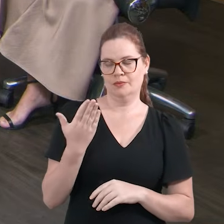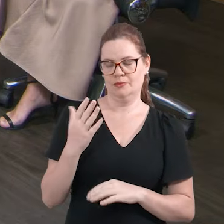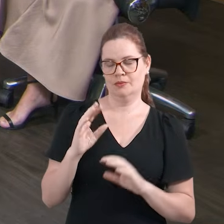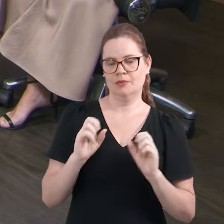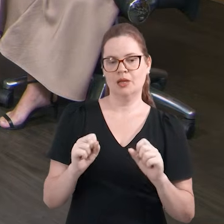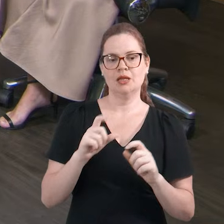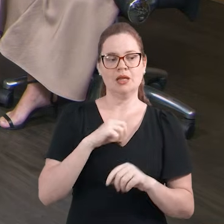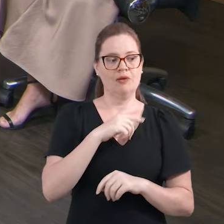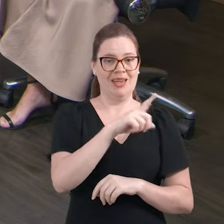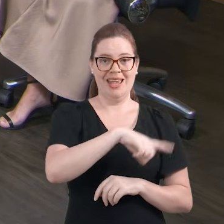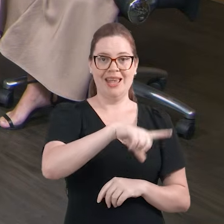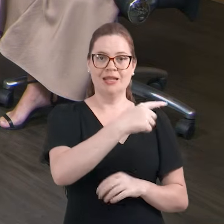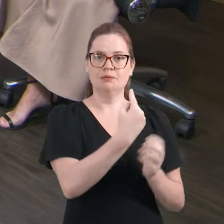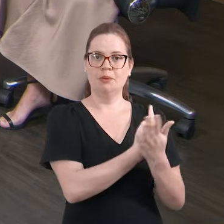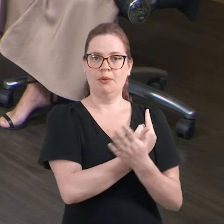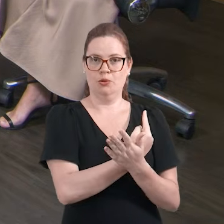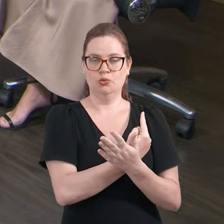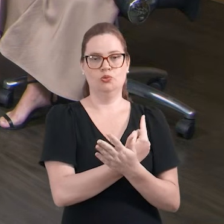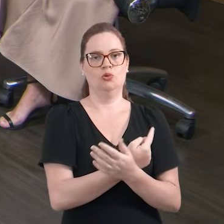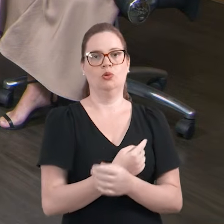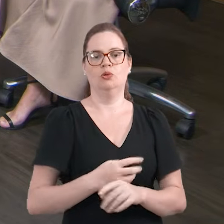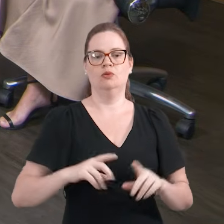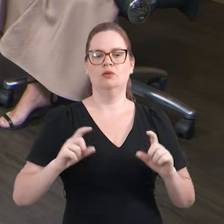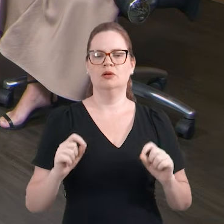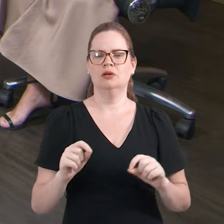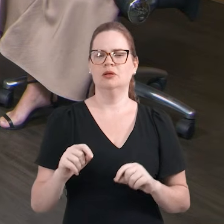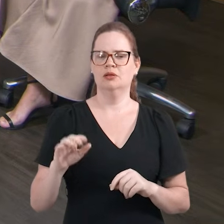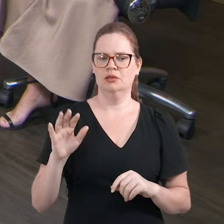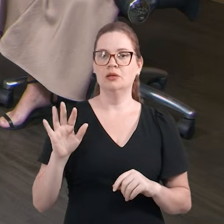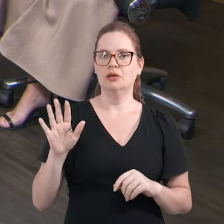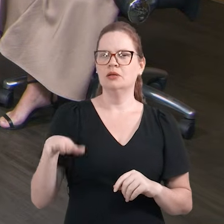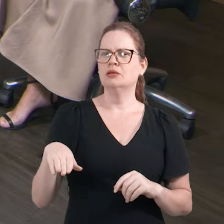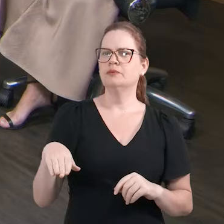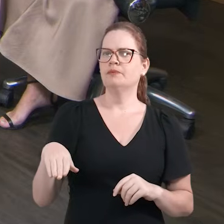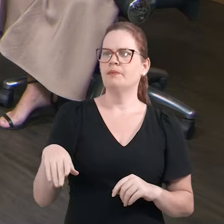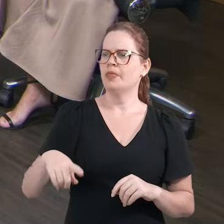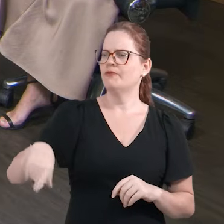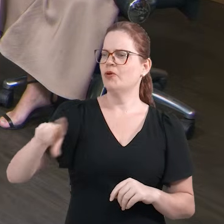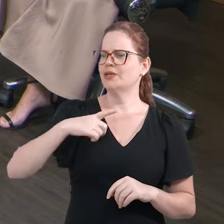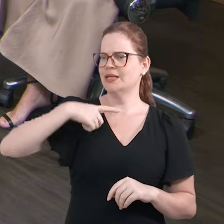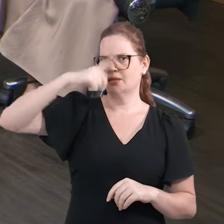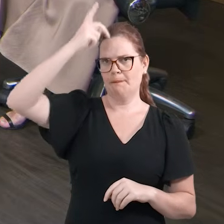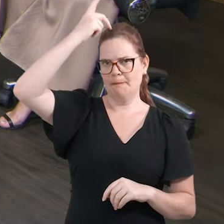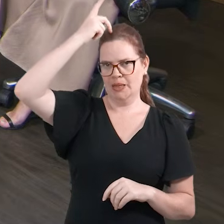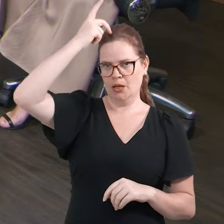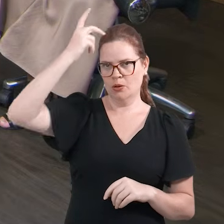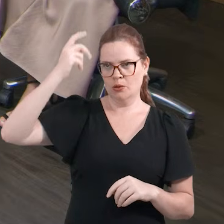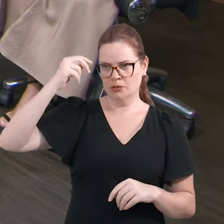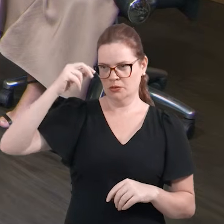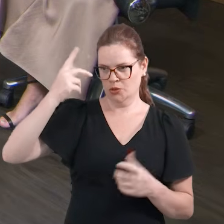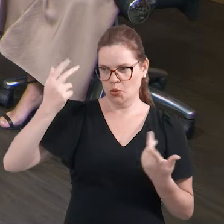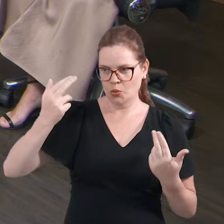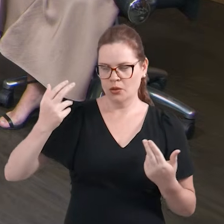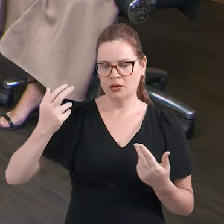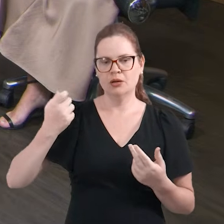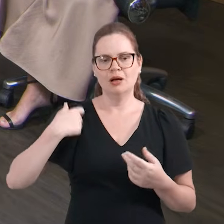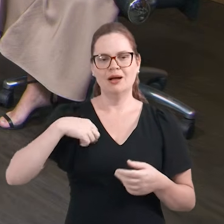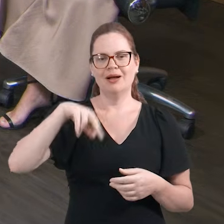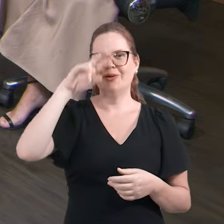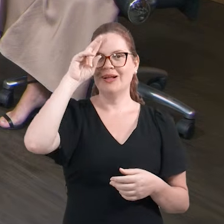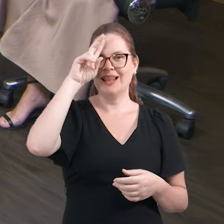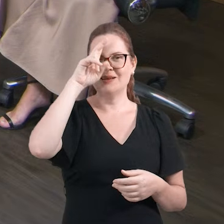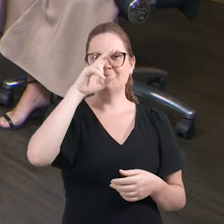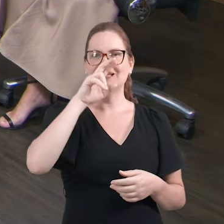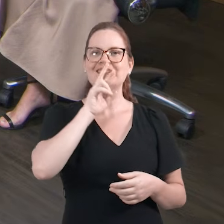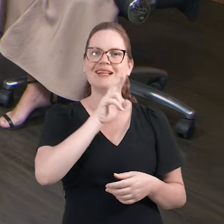das perguntas que foram feitas foi assim que eles nos fizeram: vocês são pentecostais, né? Aí eu me lembrei de uma resposta do